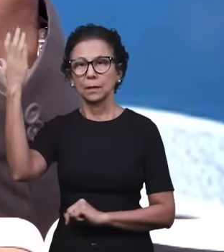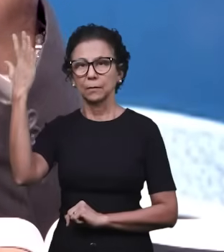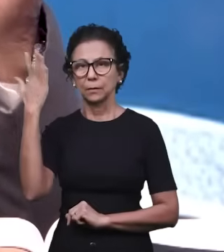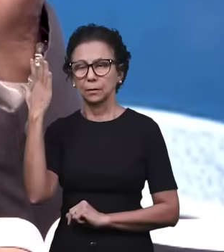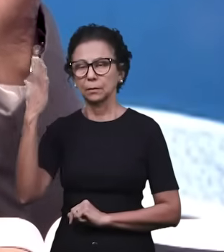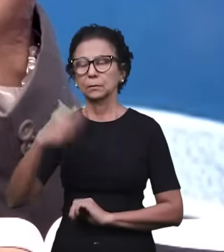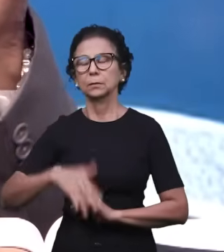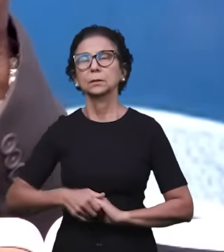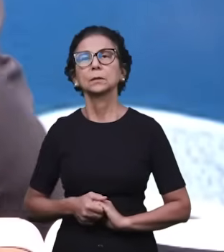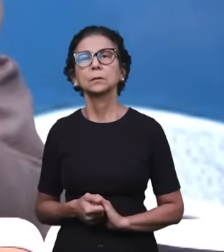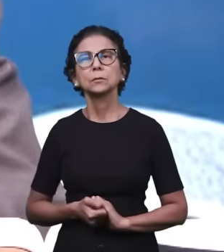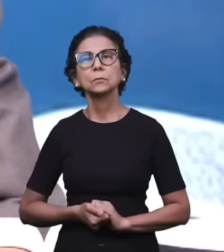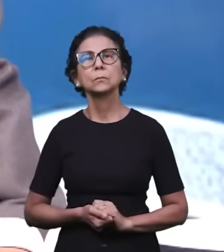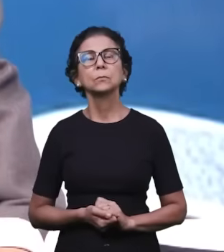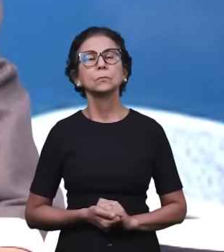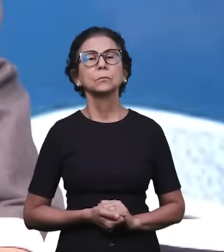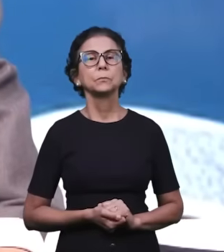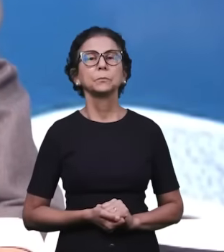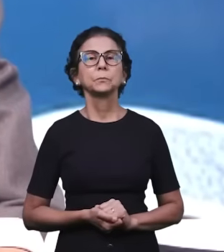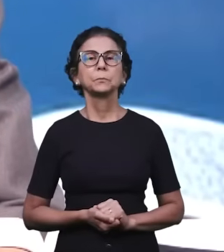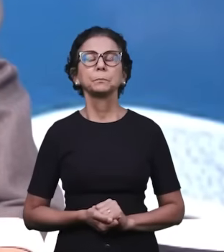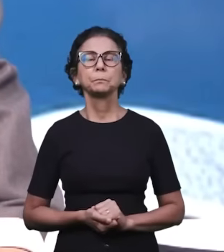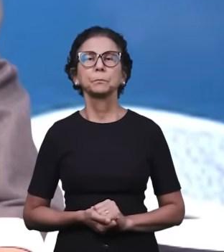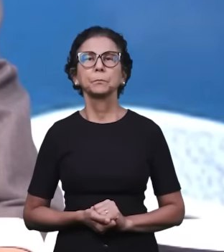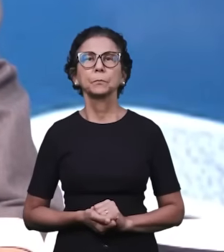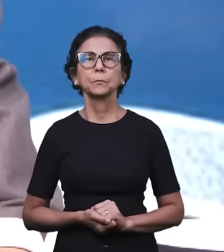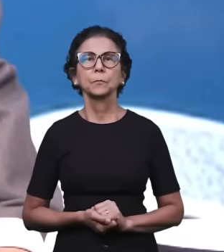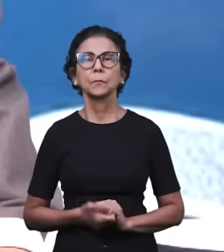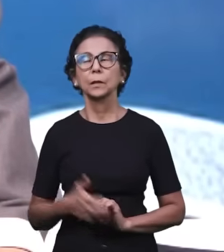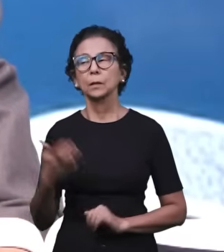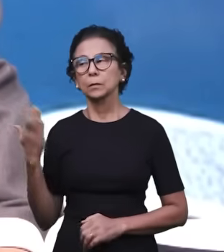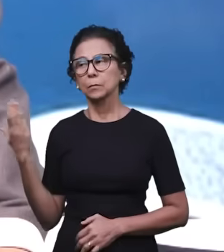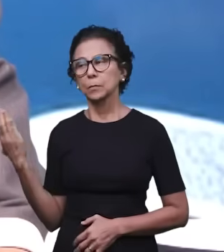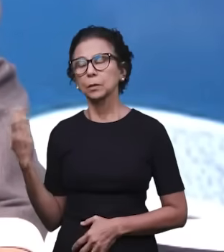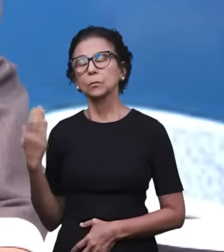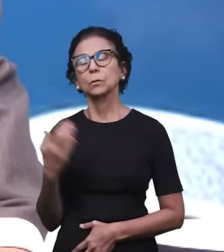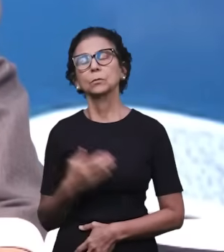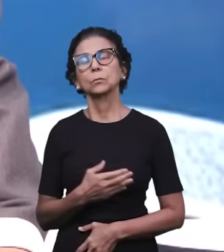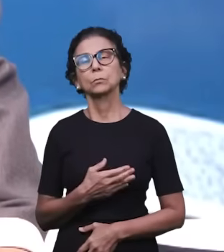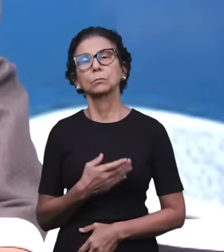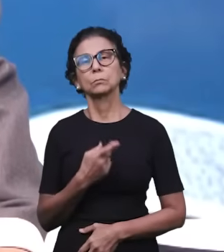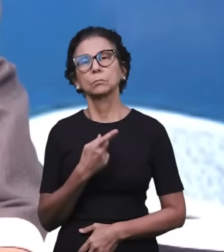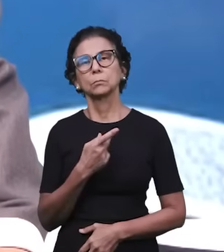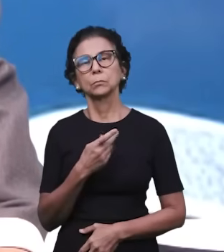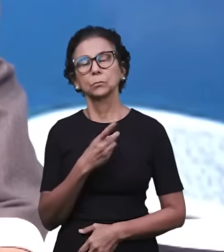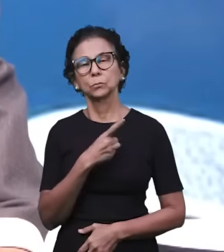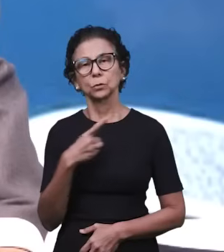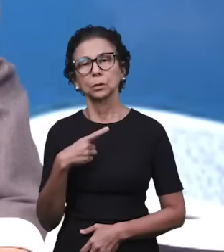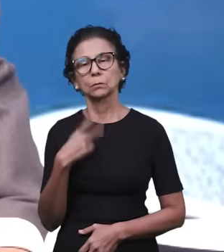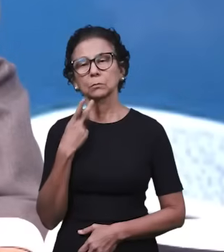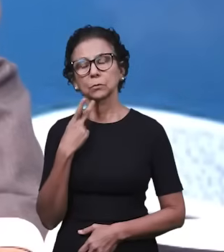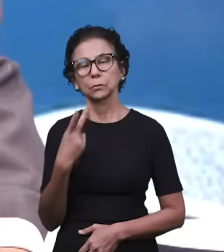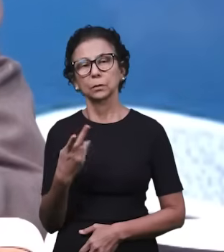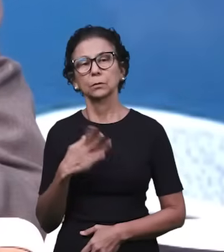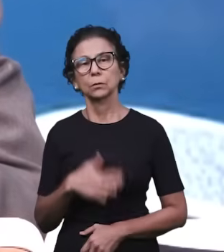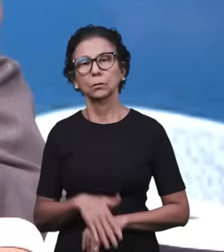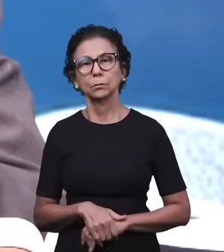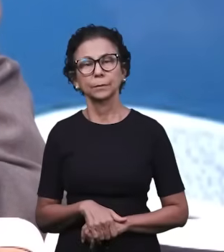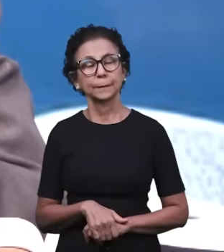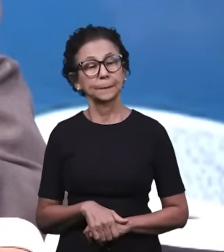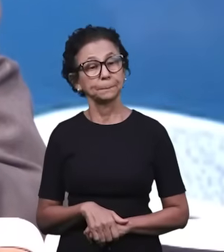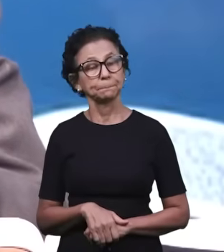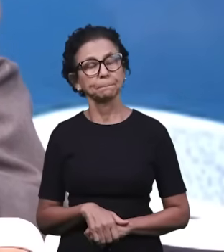pastor, né, como o próprio irmão diácono falou agora, é uma forma, como ele disse,